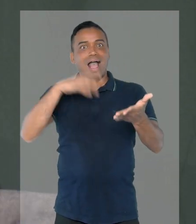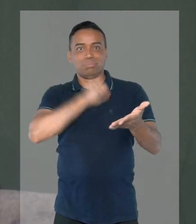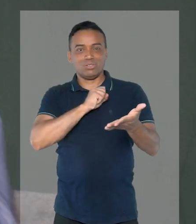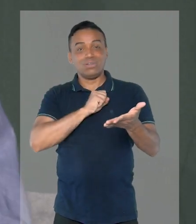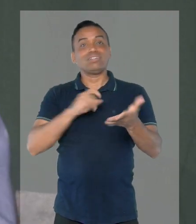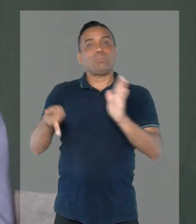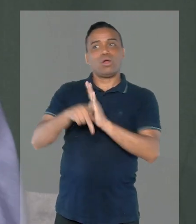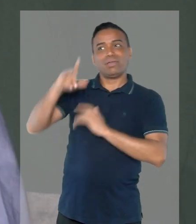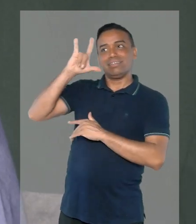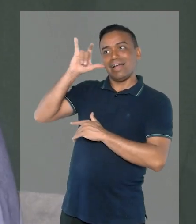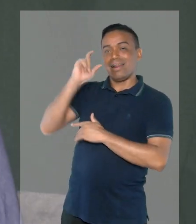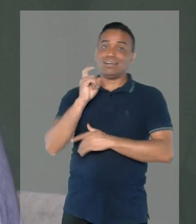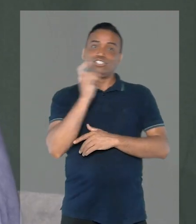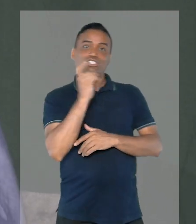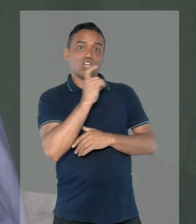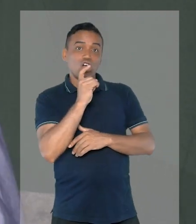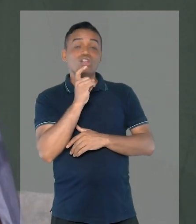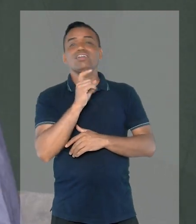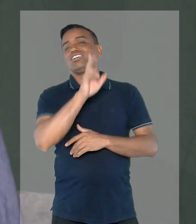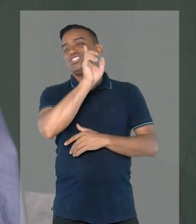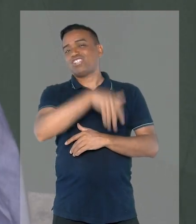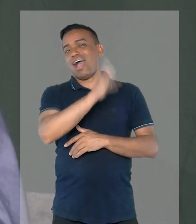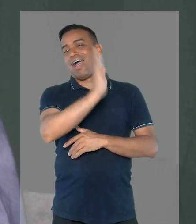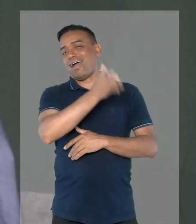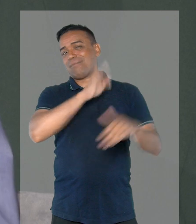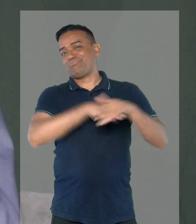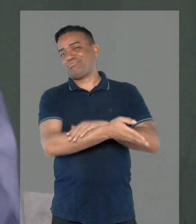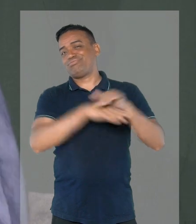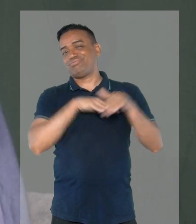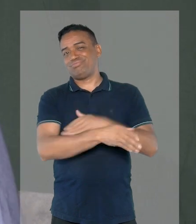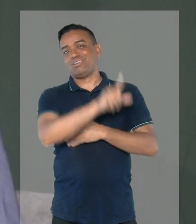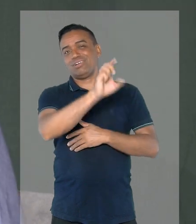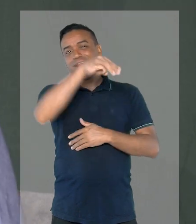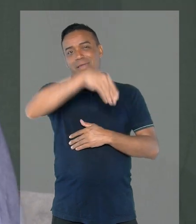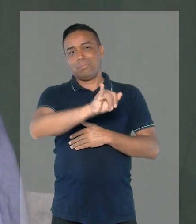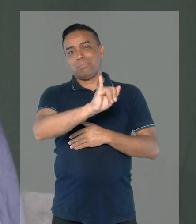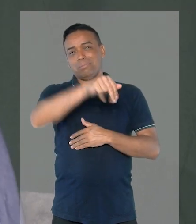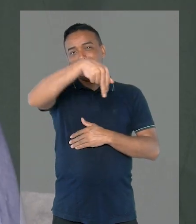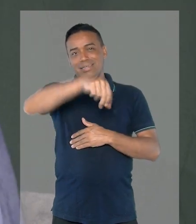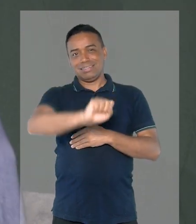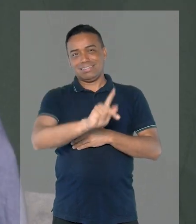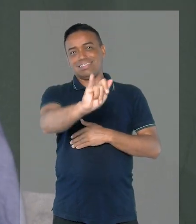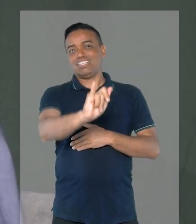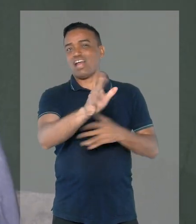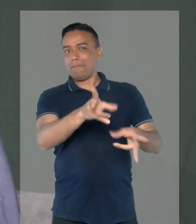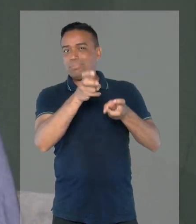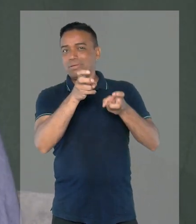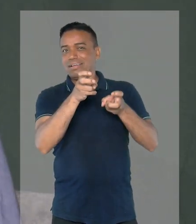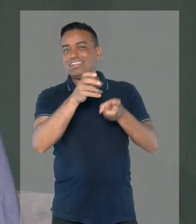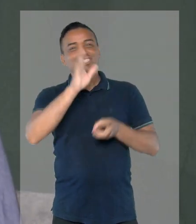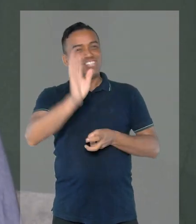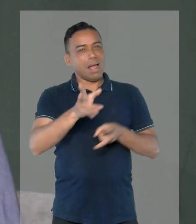Isso que está no Instagram, que está no TikTok, o Leminski já era TikTok e Instagram muito antes disso. Assim. Ele já tinha